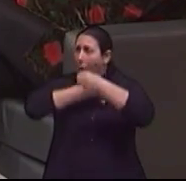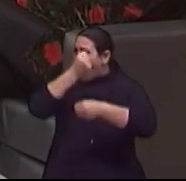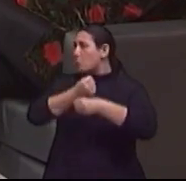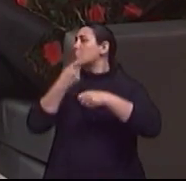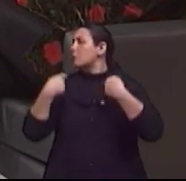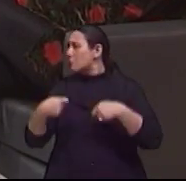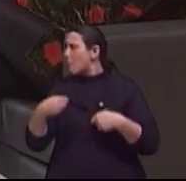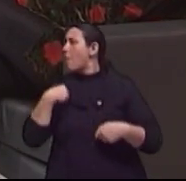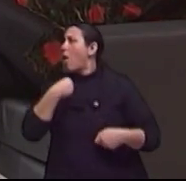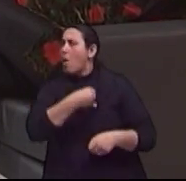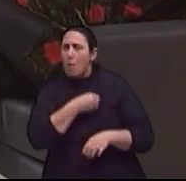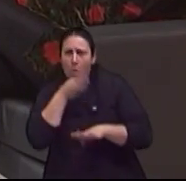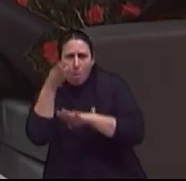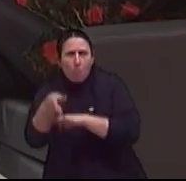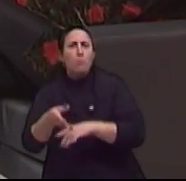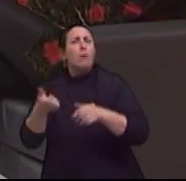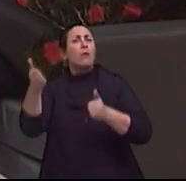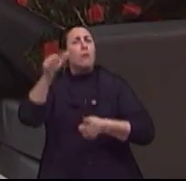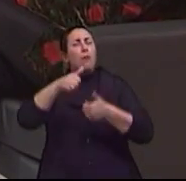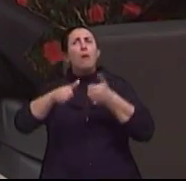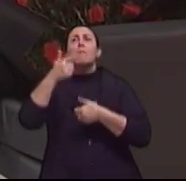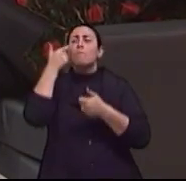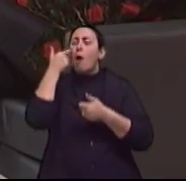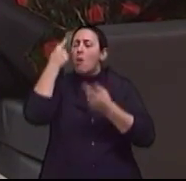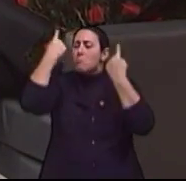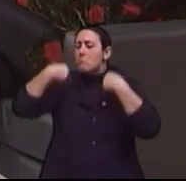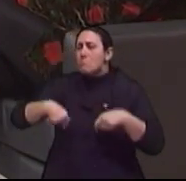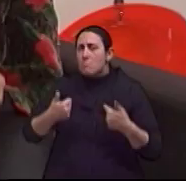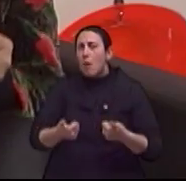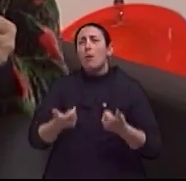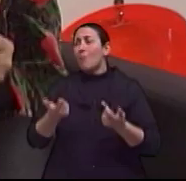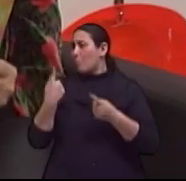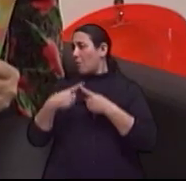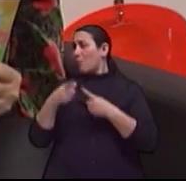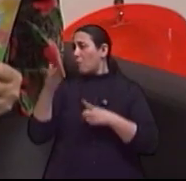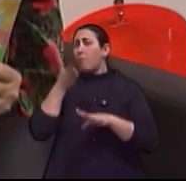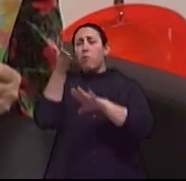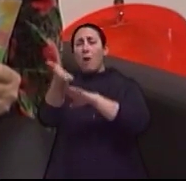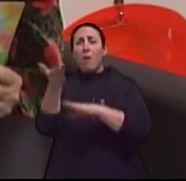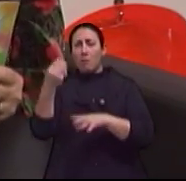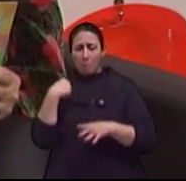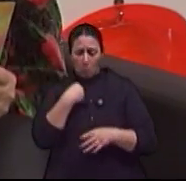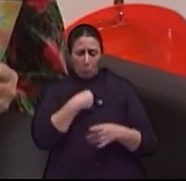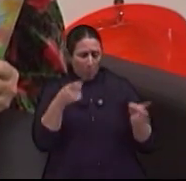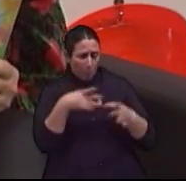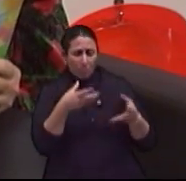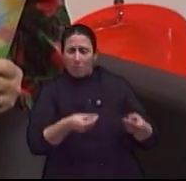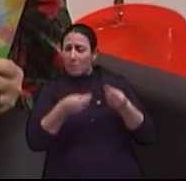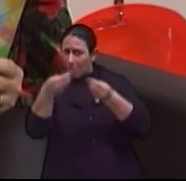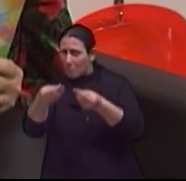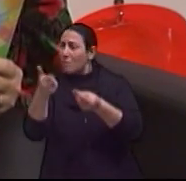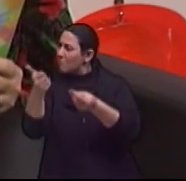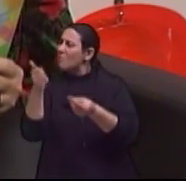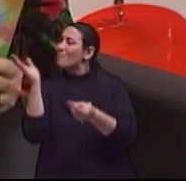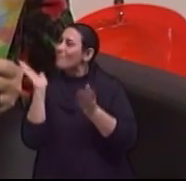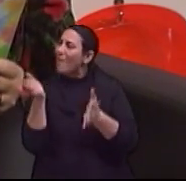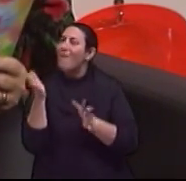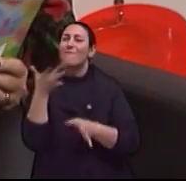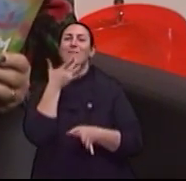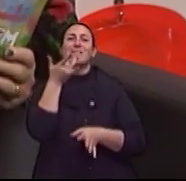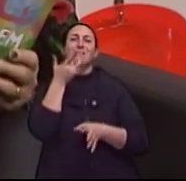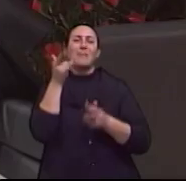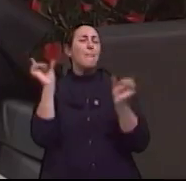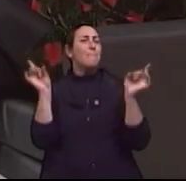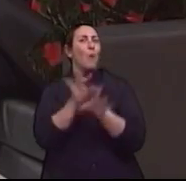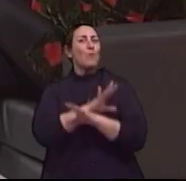a gente tem que fazer anualmente o checkup porque se chega o seu consultório tem os exames recentes também já facilita